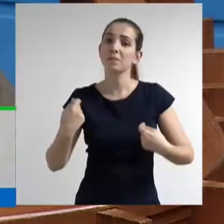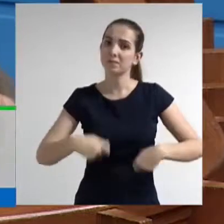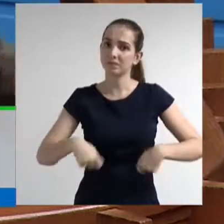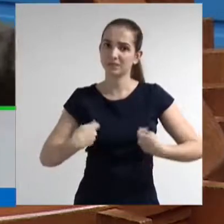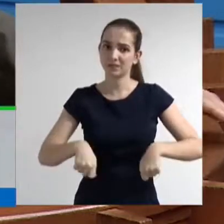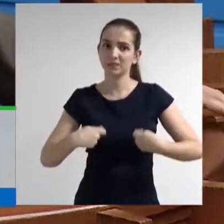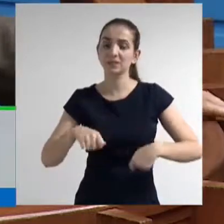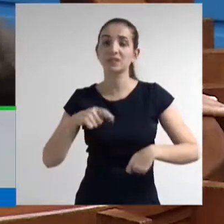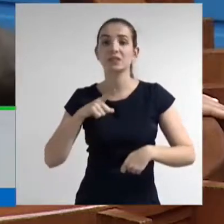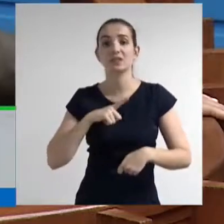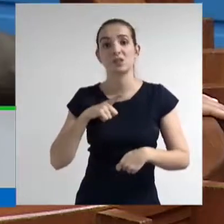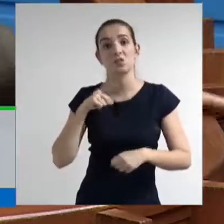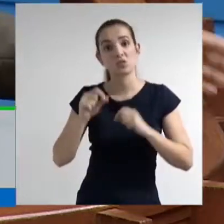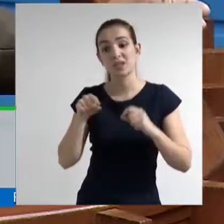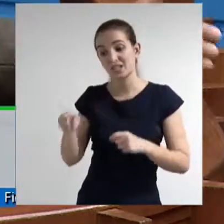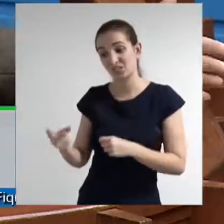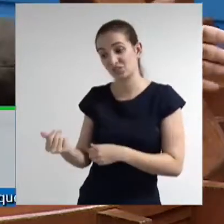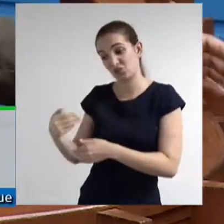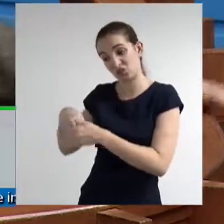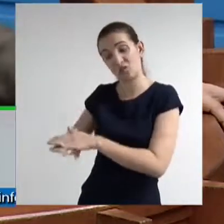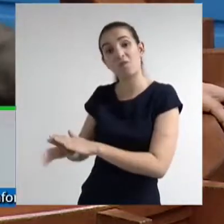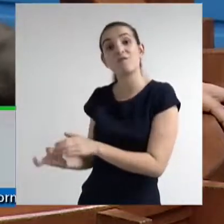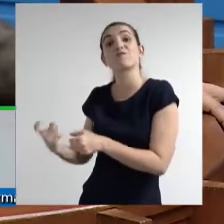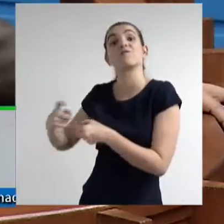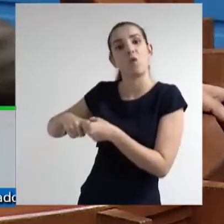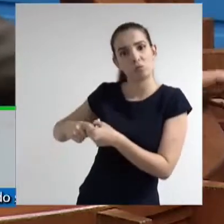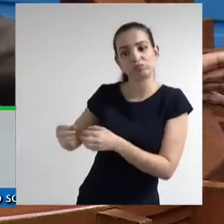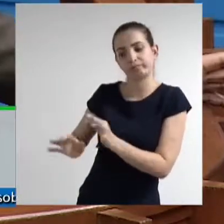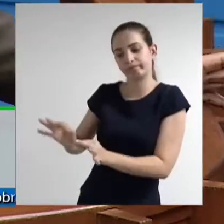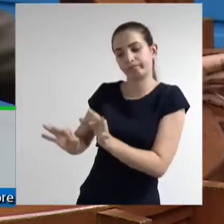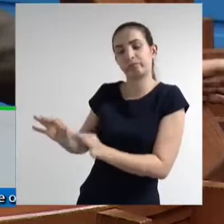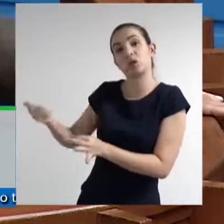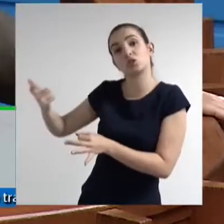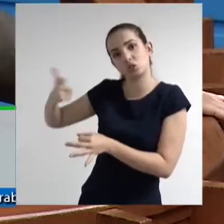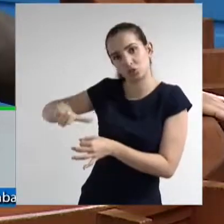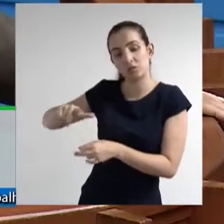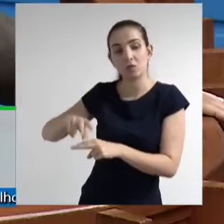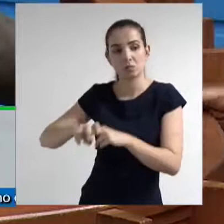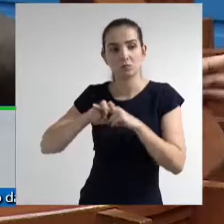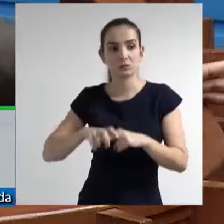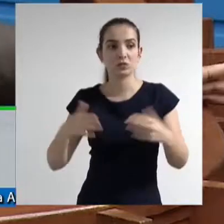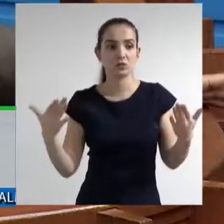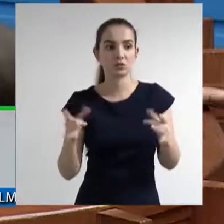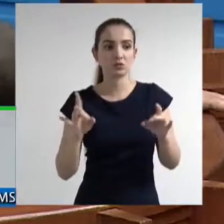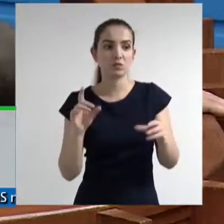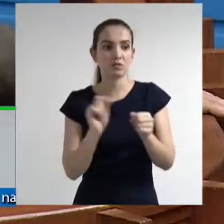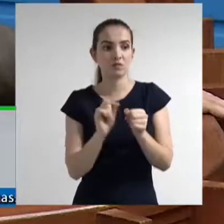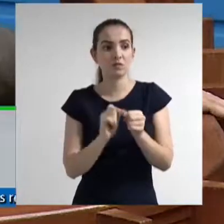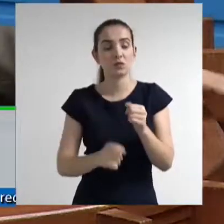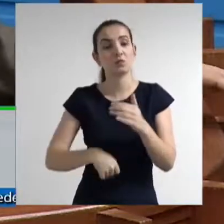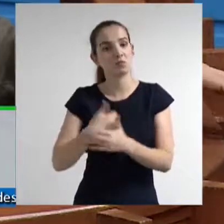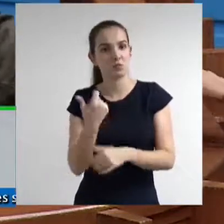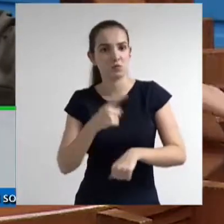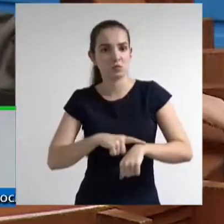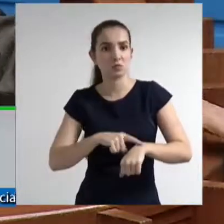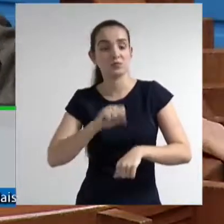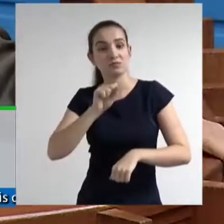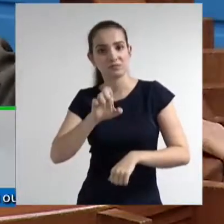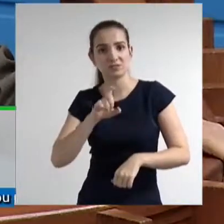que haja recomposição. E para haver essa recomposição, só pode ser feito, num primeiro momento, se